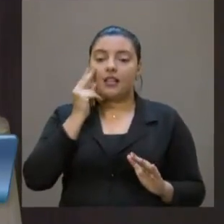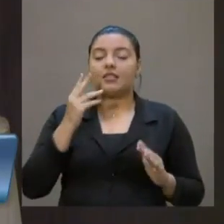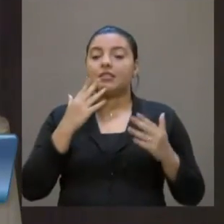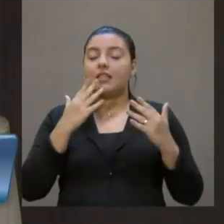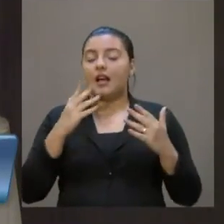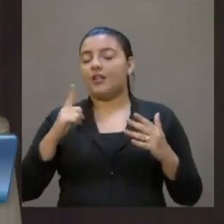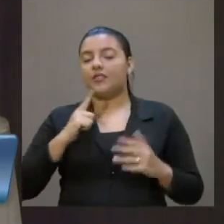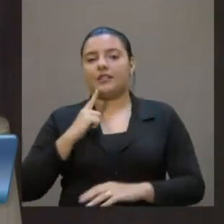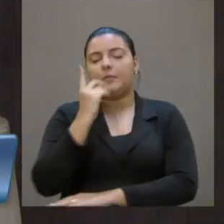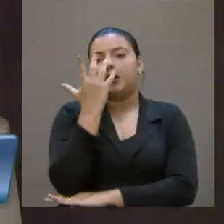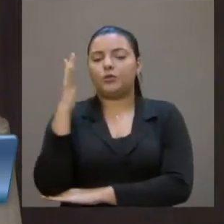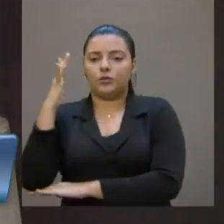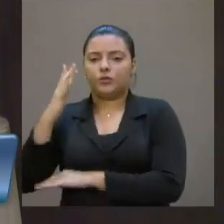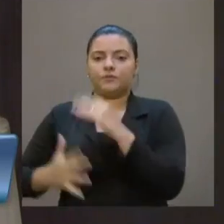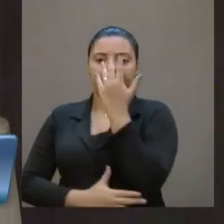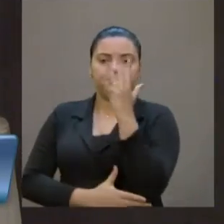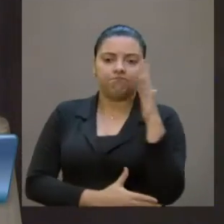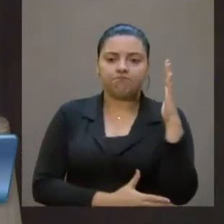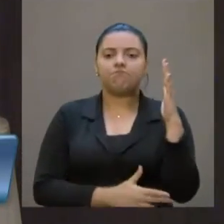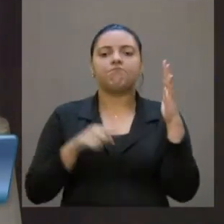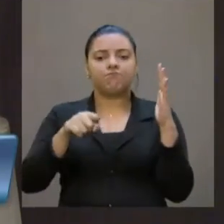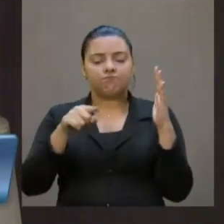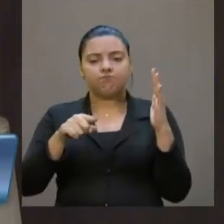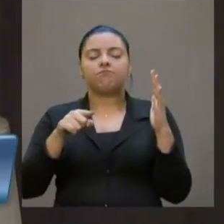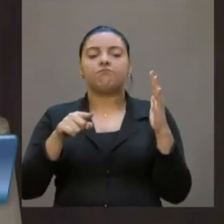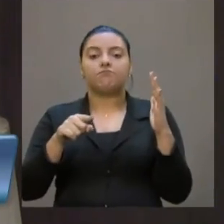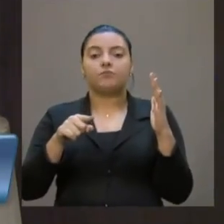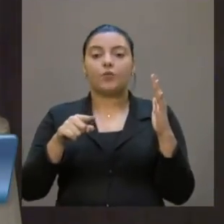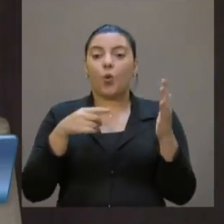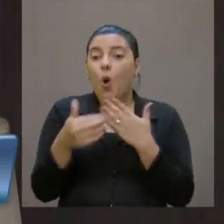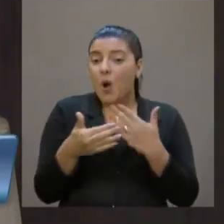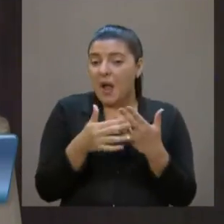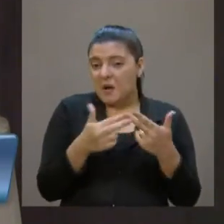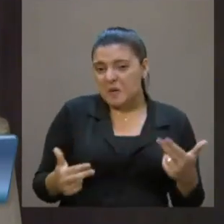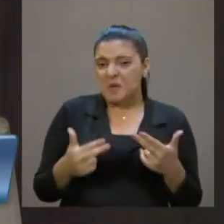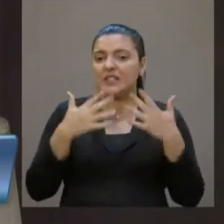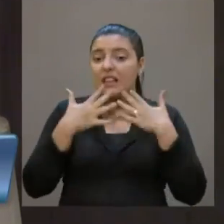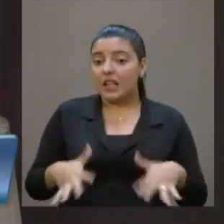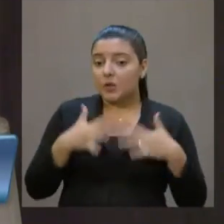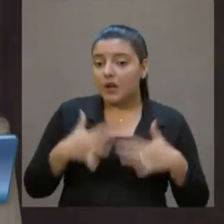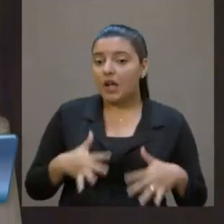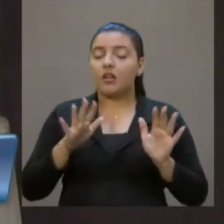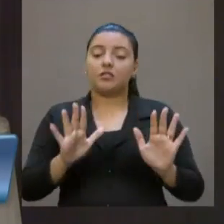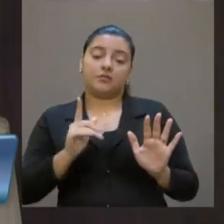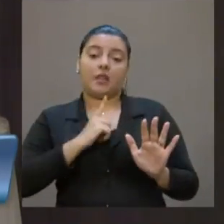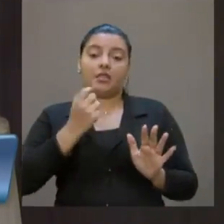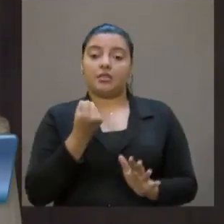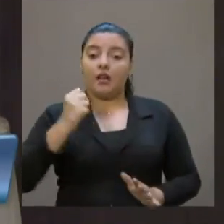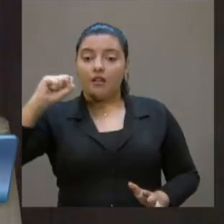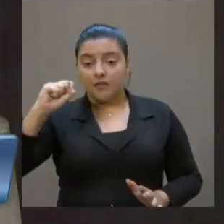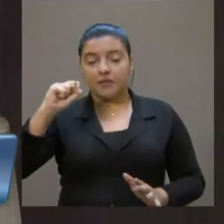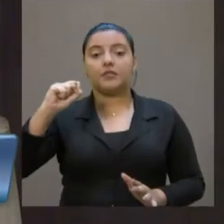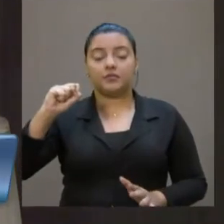natureza, o ser humano ele não pode fazer qualquer coisa com a natureza. A natureza não se defende, mas há